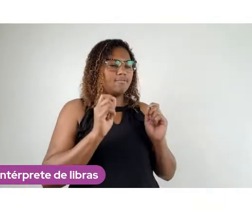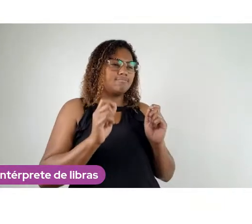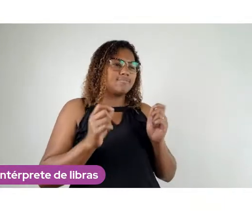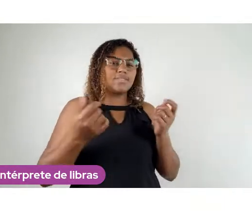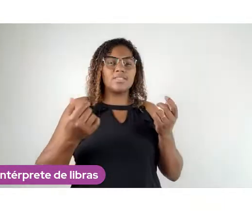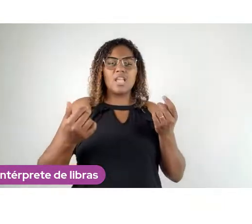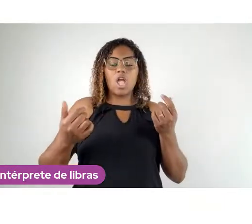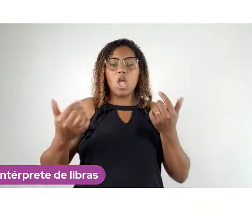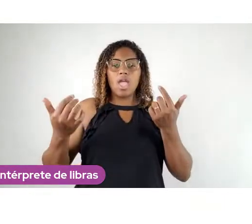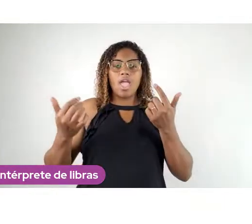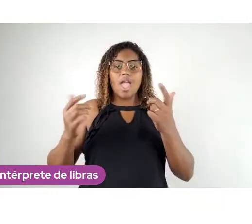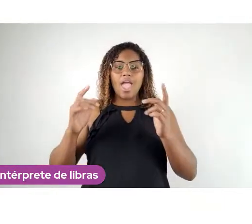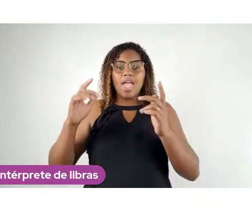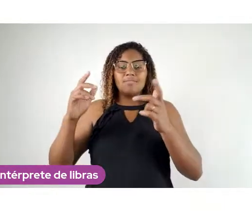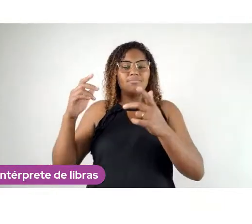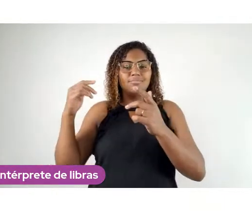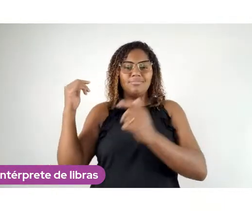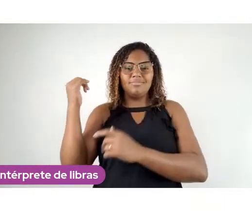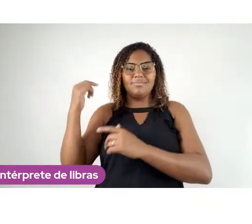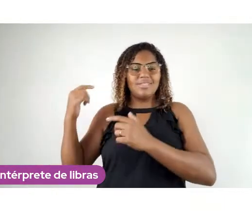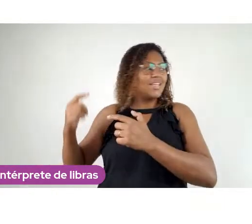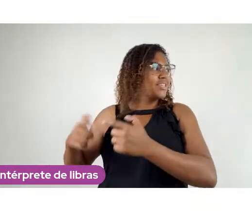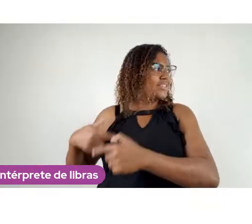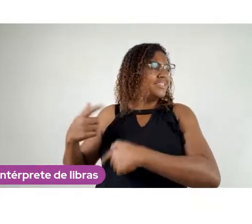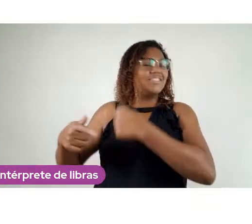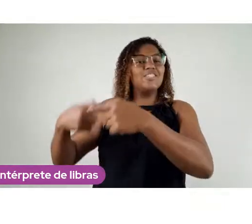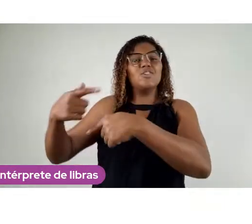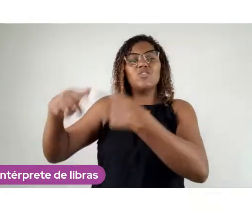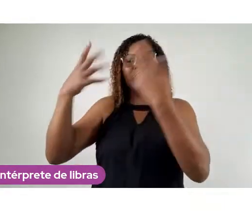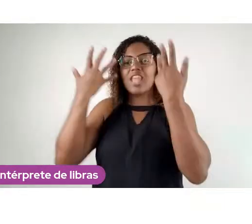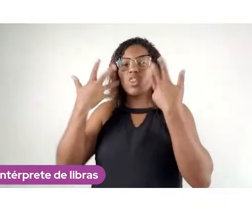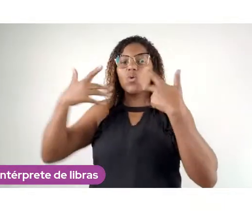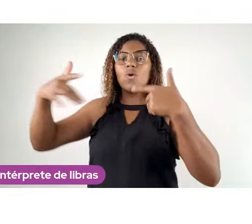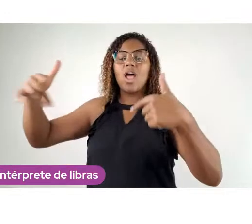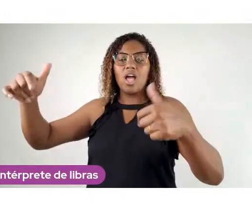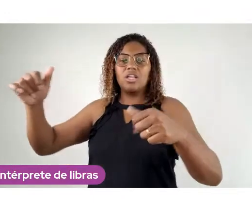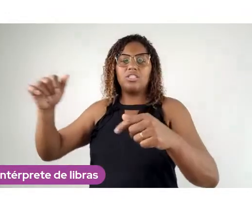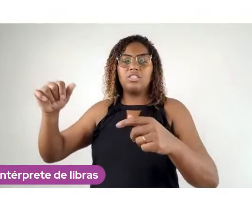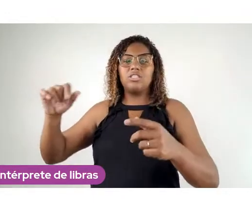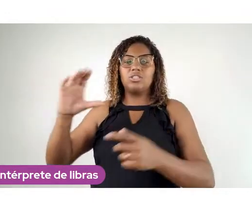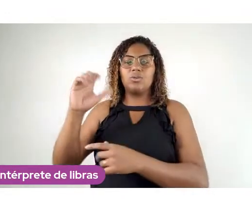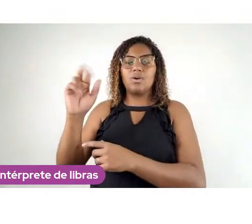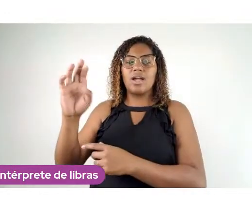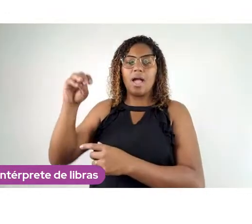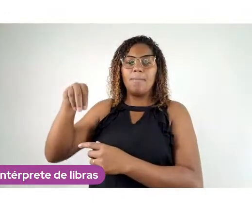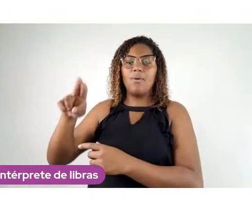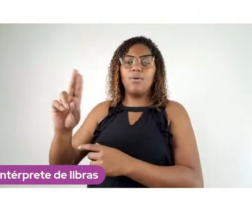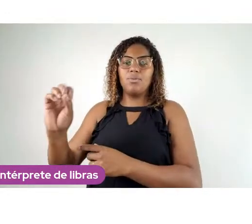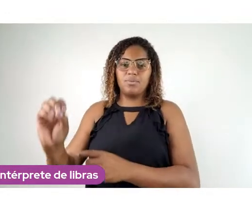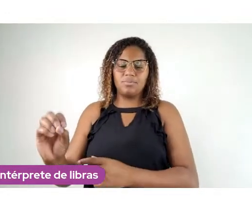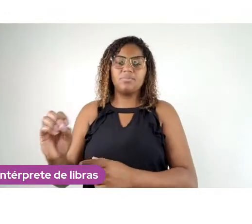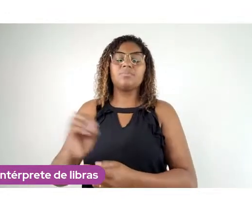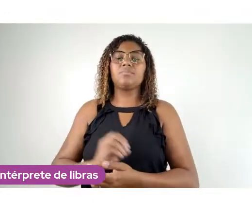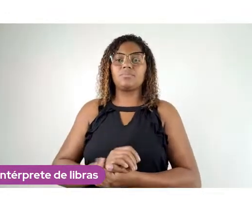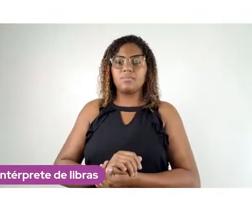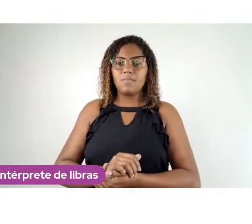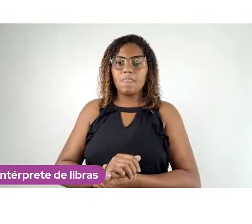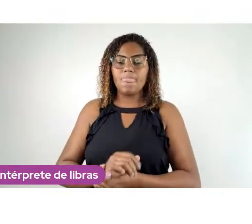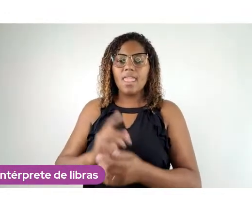ciclos naturais do carbono. Então, trabalhei com colegas de especialistas em florestas, especialistas